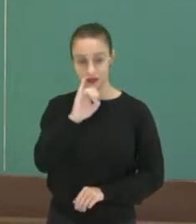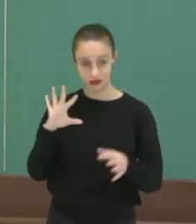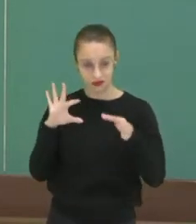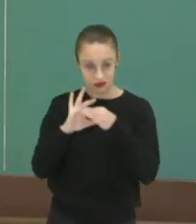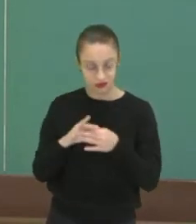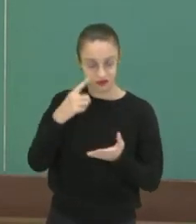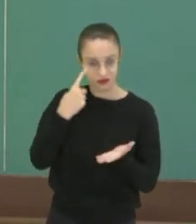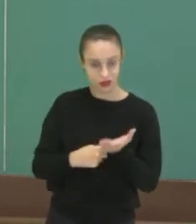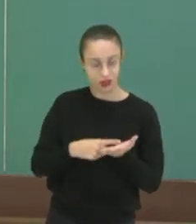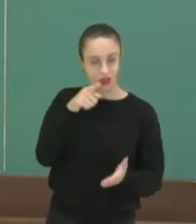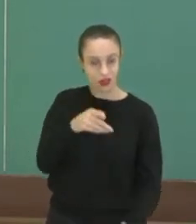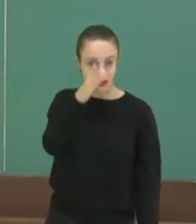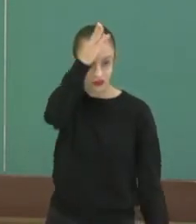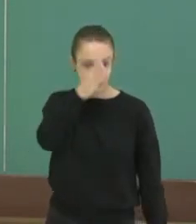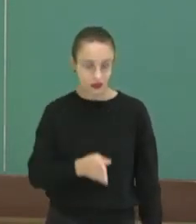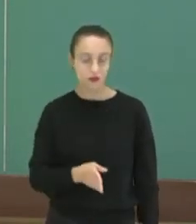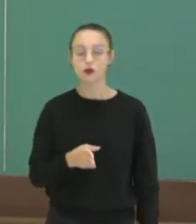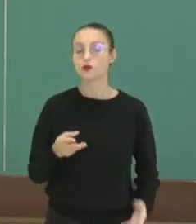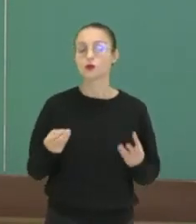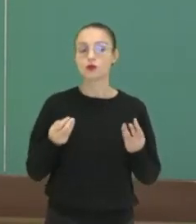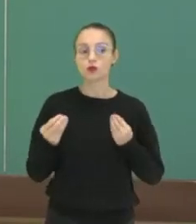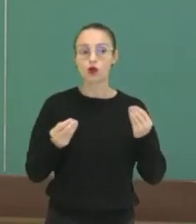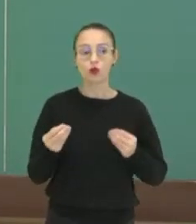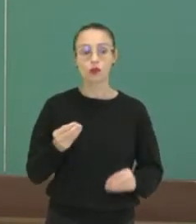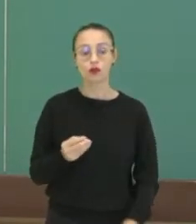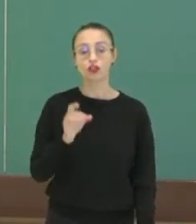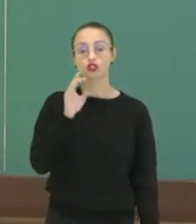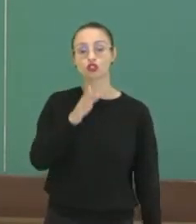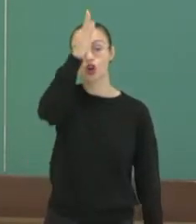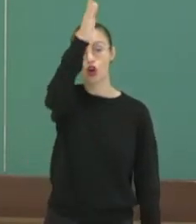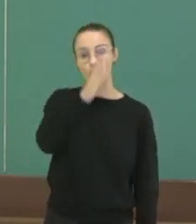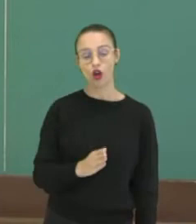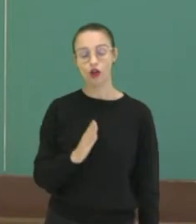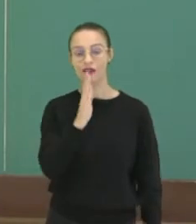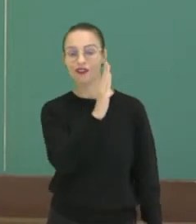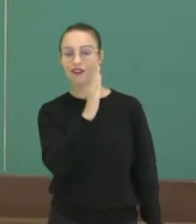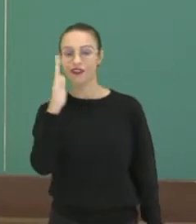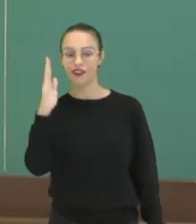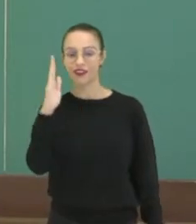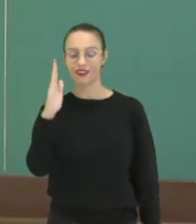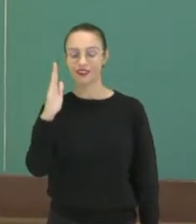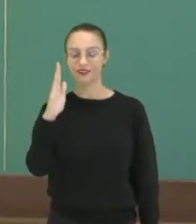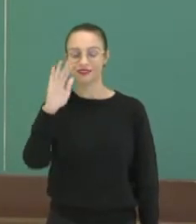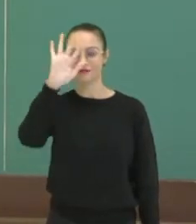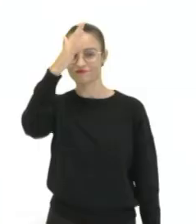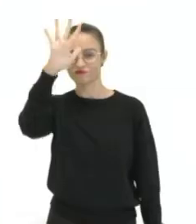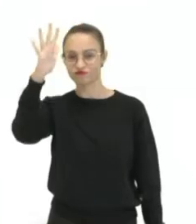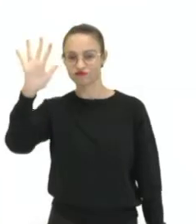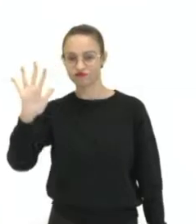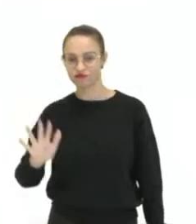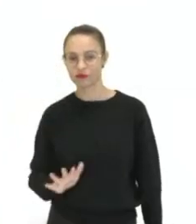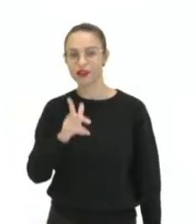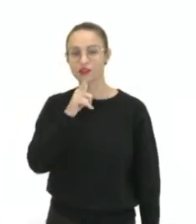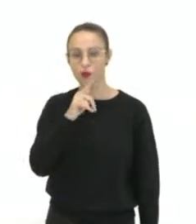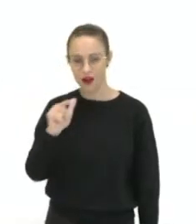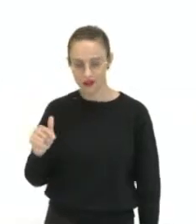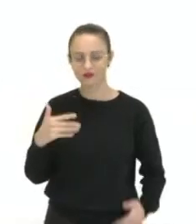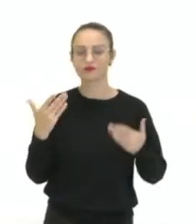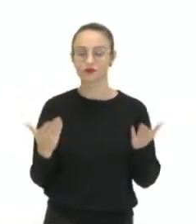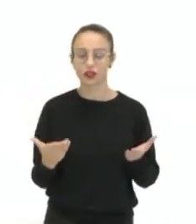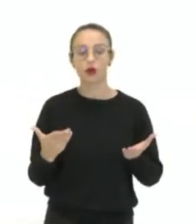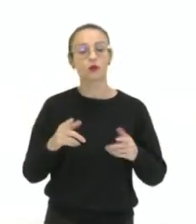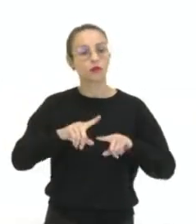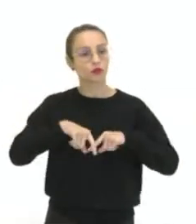tivesse permanecido essa divisão? Seria somente a porção litorânea, né? E, portanto, boa parte da